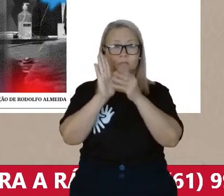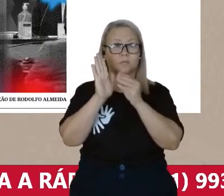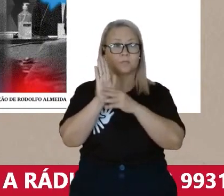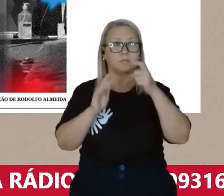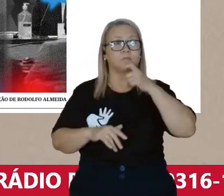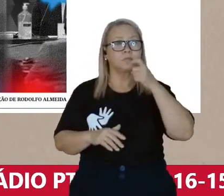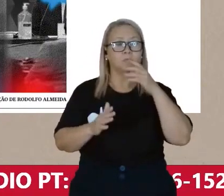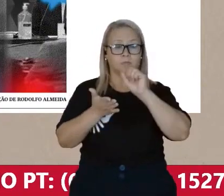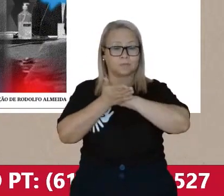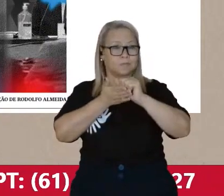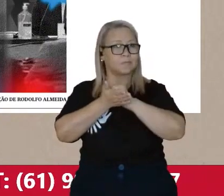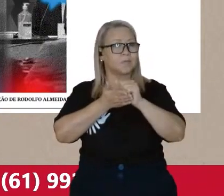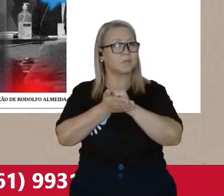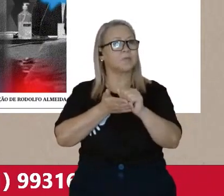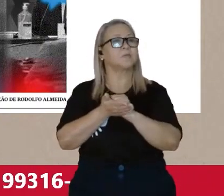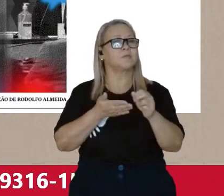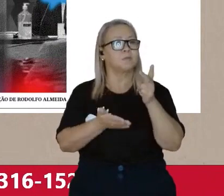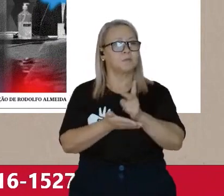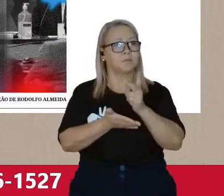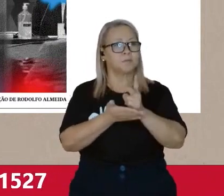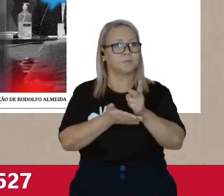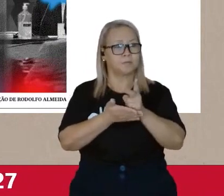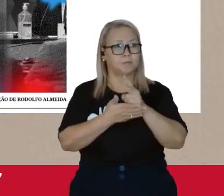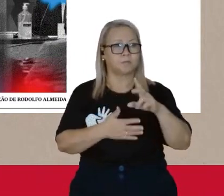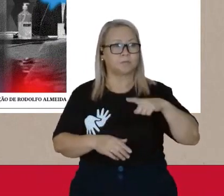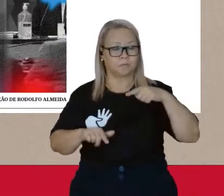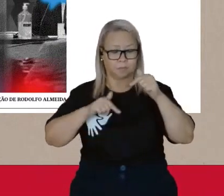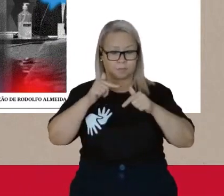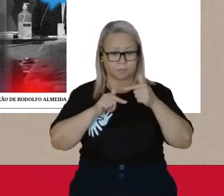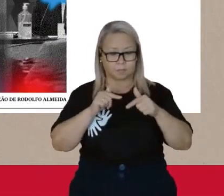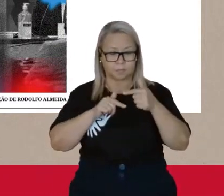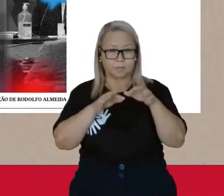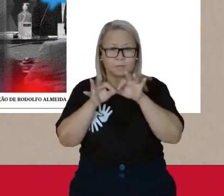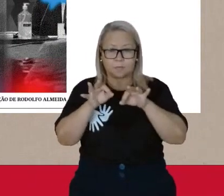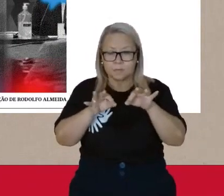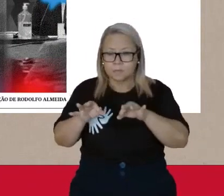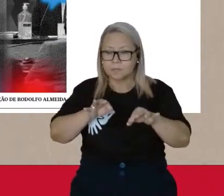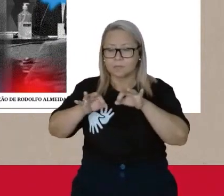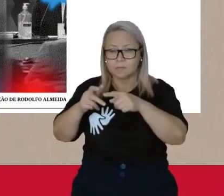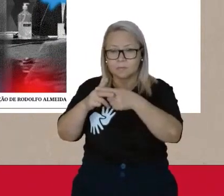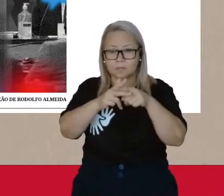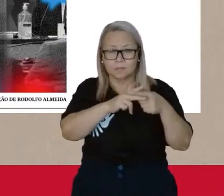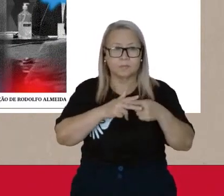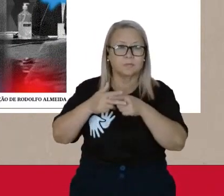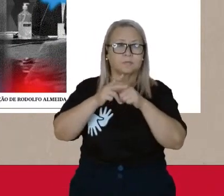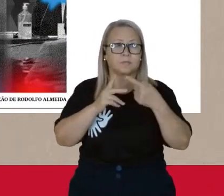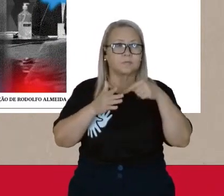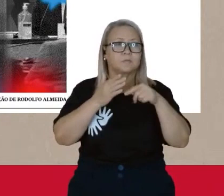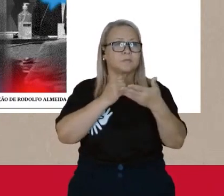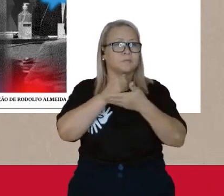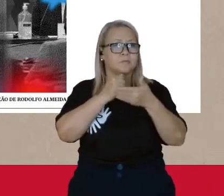muita frequência. Então, ter esse trabalho minucioso de arquivamento foi fundamental, sem dúvida. Eu queria que